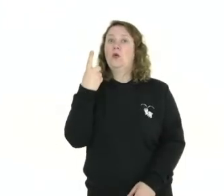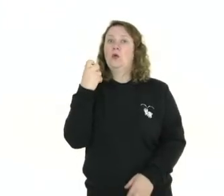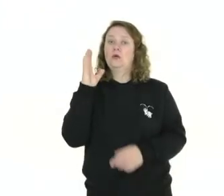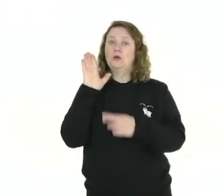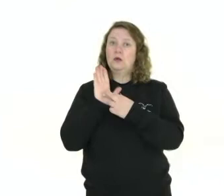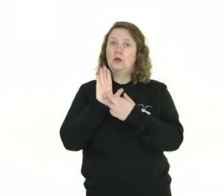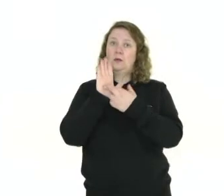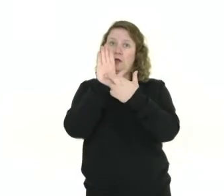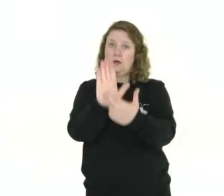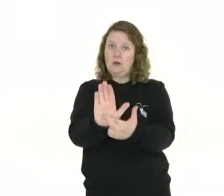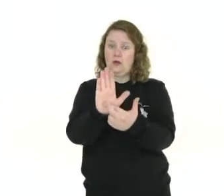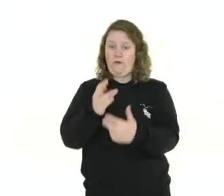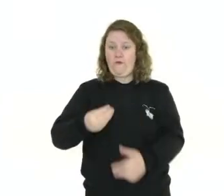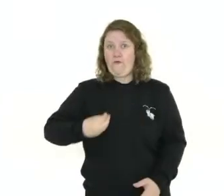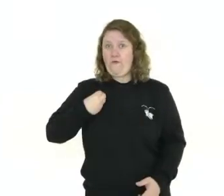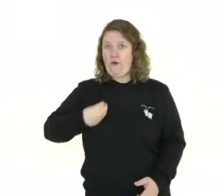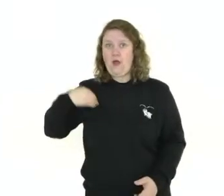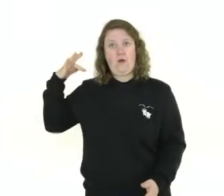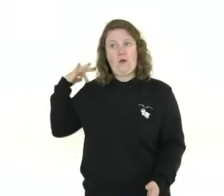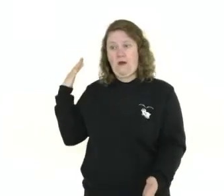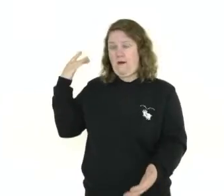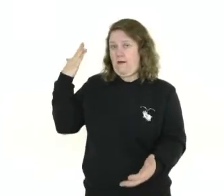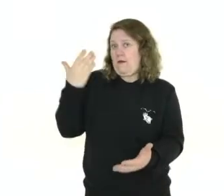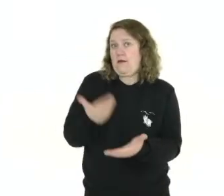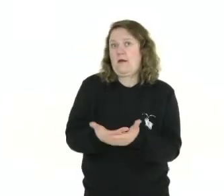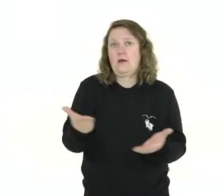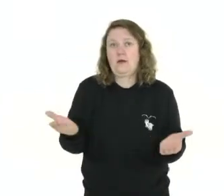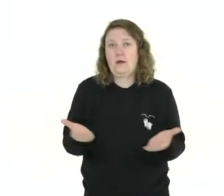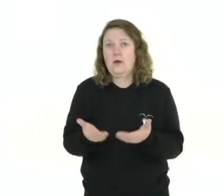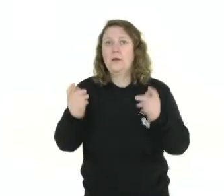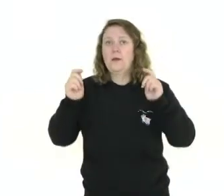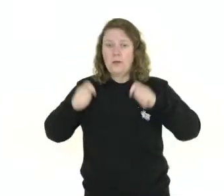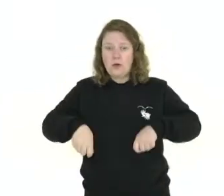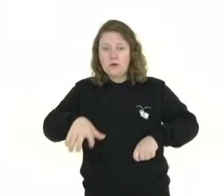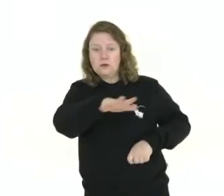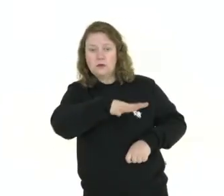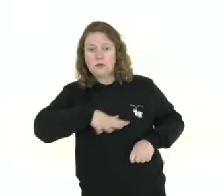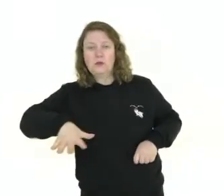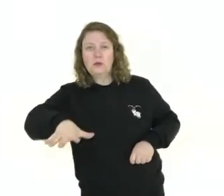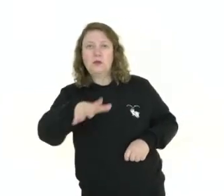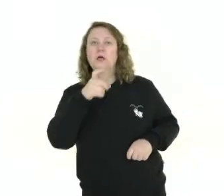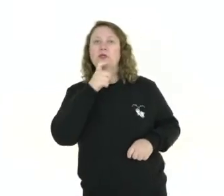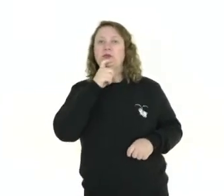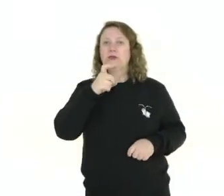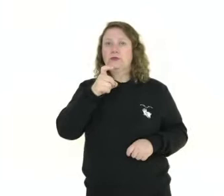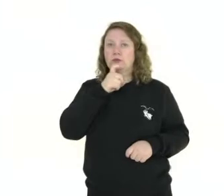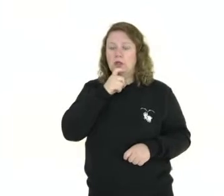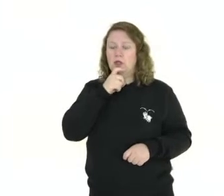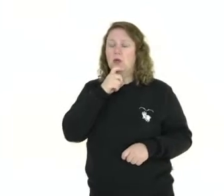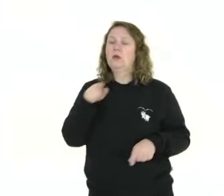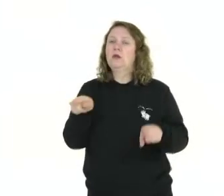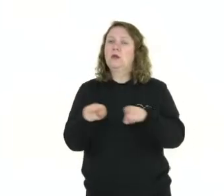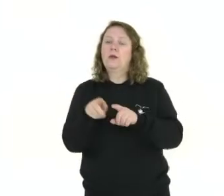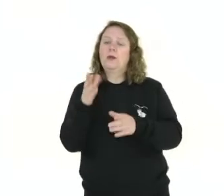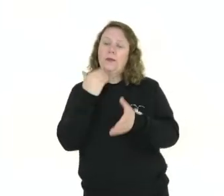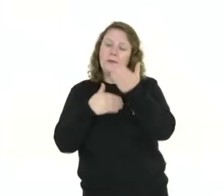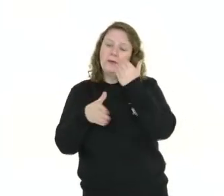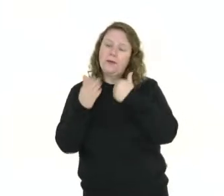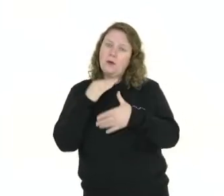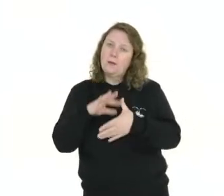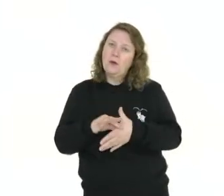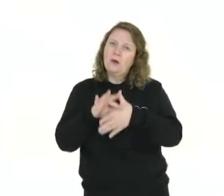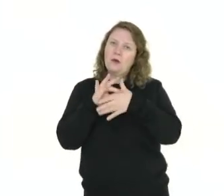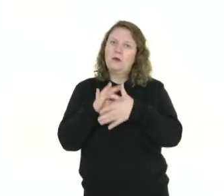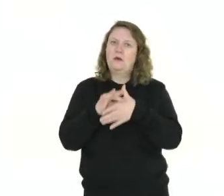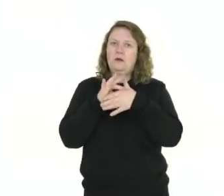Podem habitar ambiente frio e são animais carnívoros, isso mesmo, se alimentam de carne. Os seus